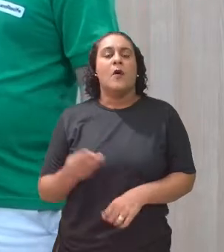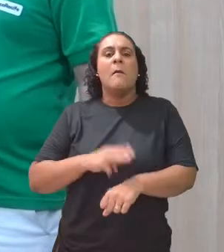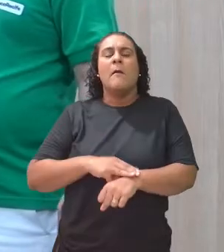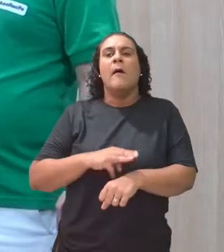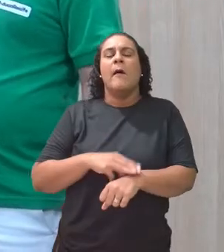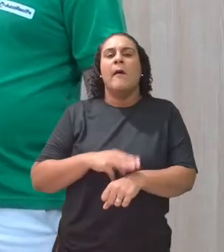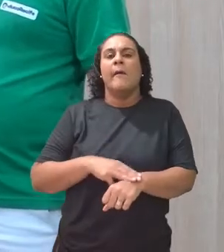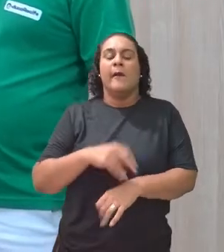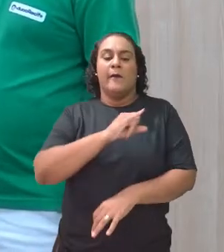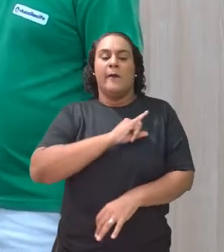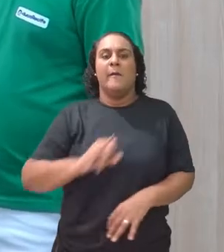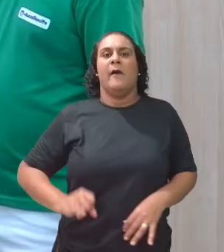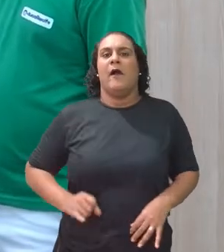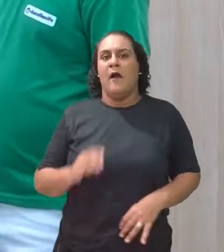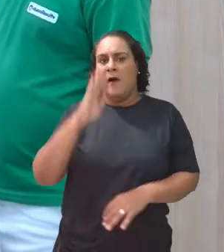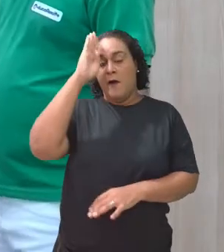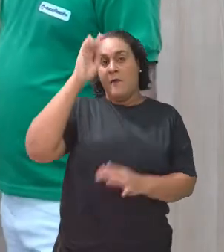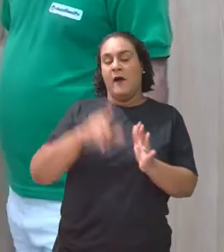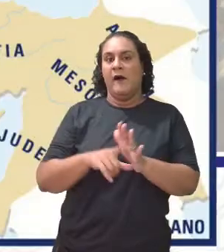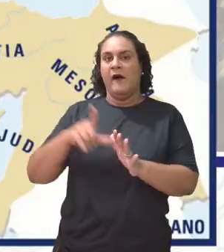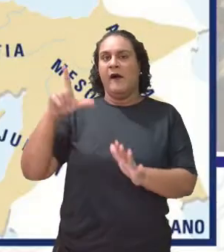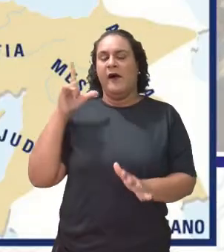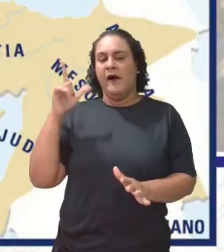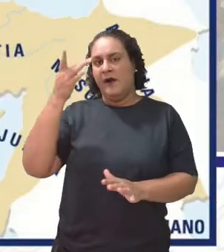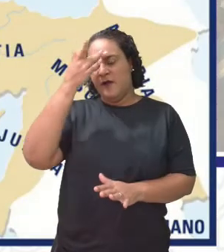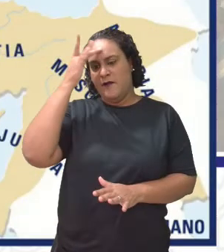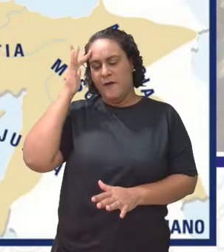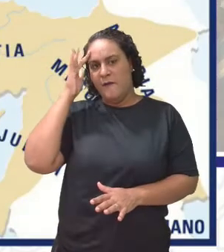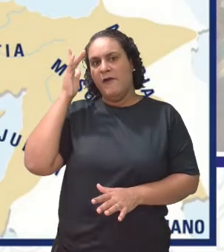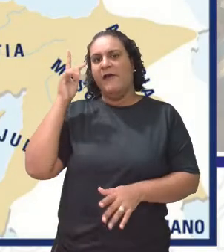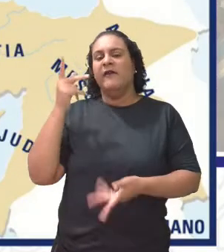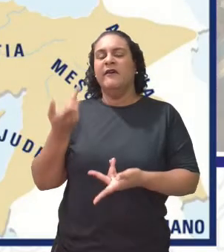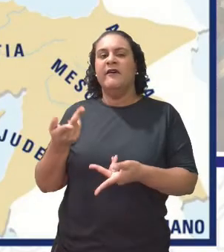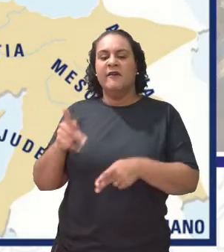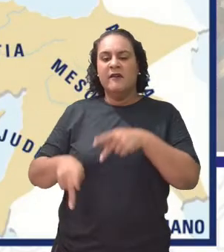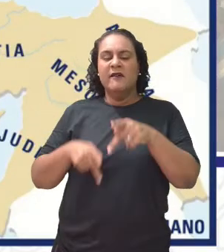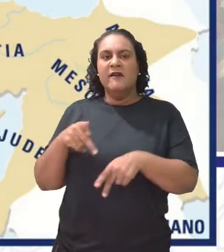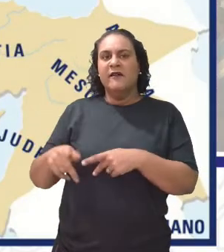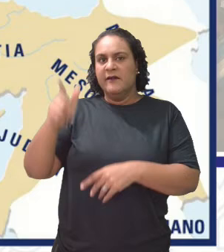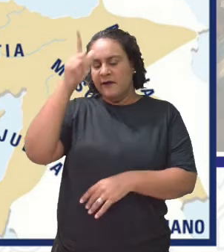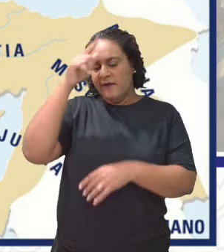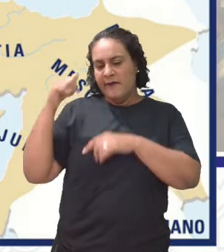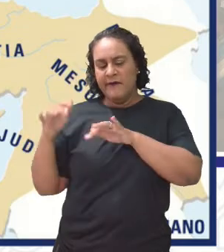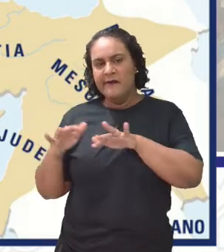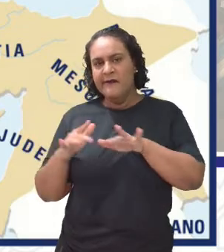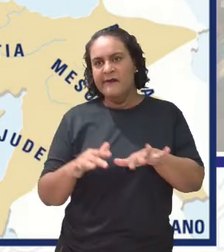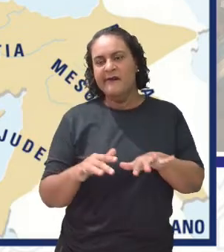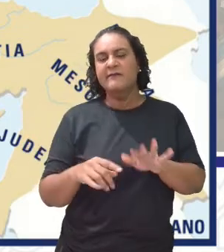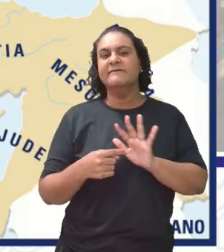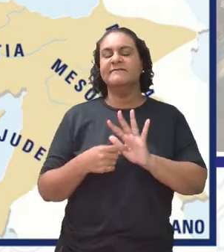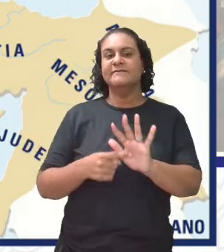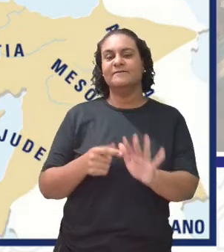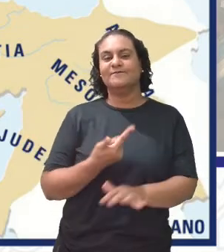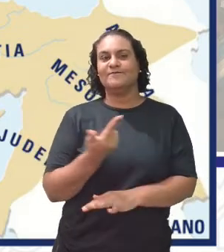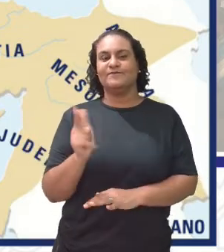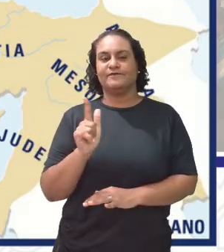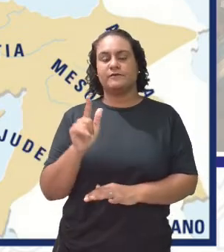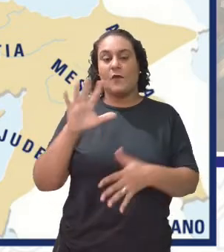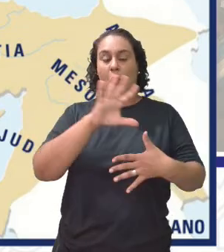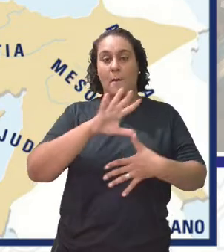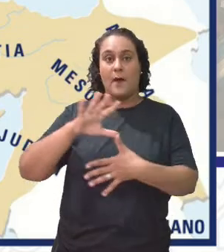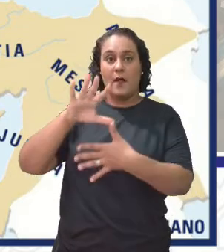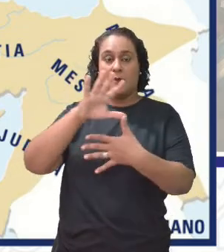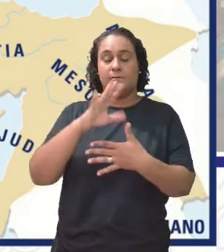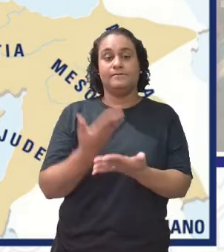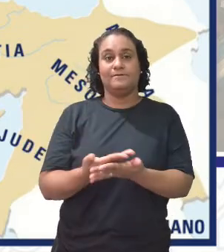dos germanos, né? A gente tem aqui um mapa de Roma antiga, né? A gente mostrou outro mapa na aula passada, mas a gente